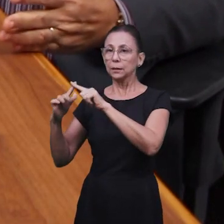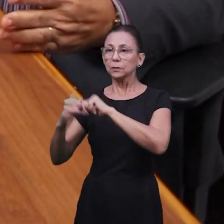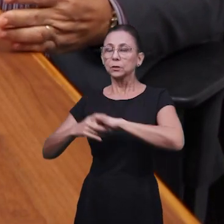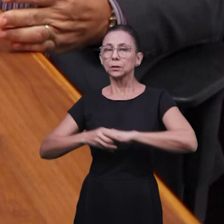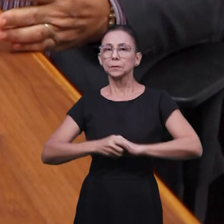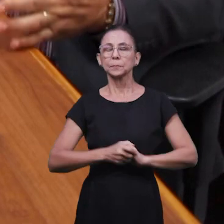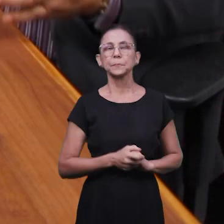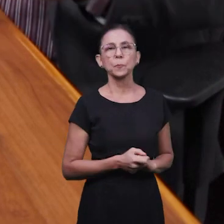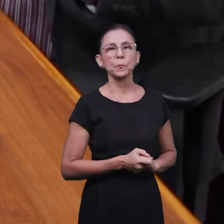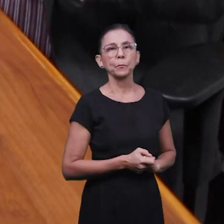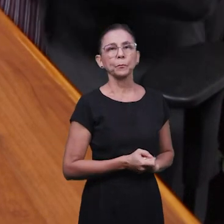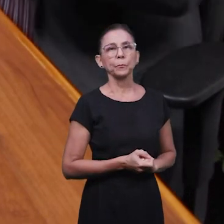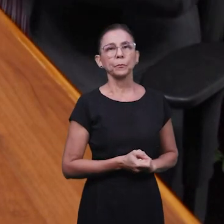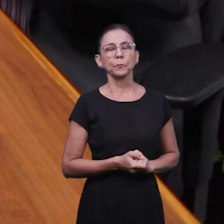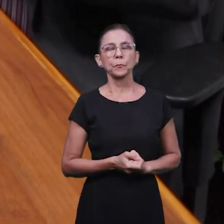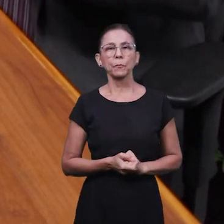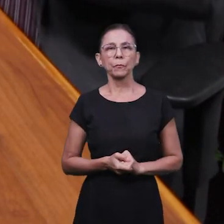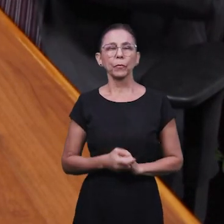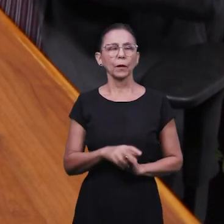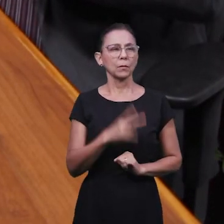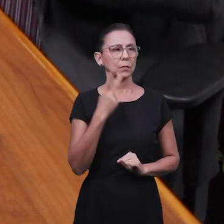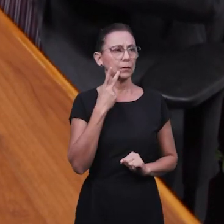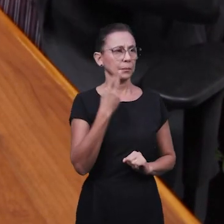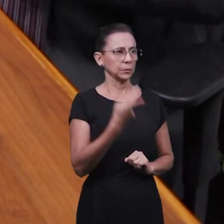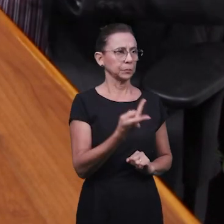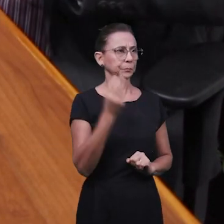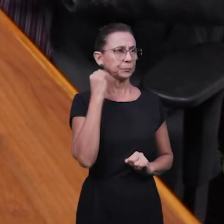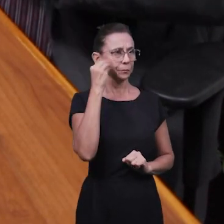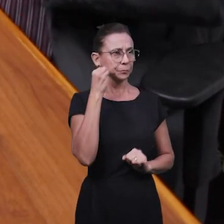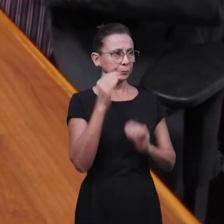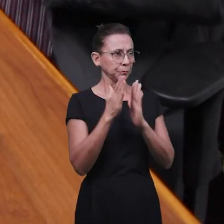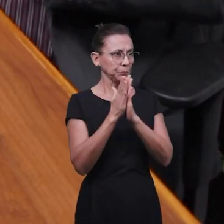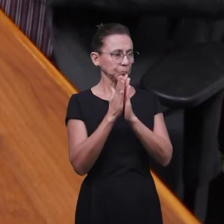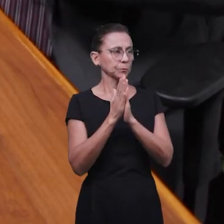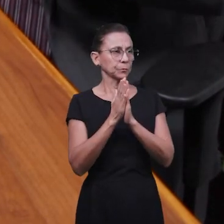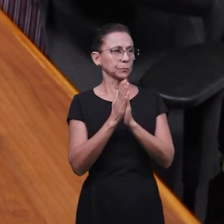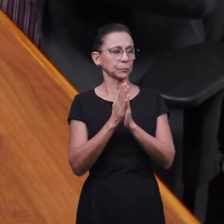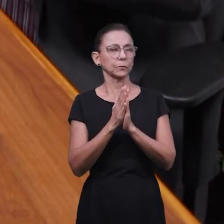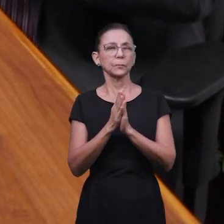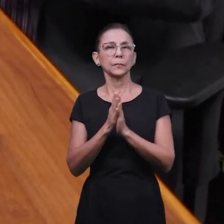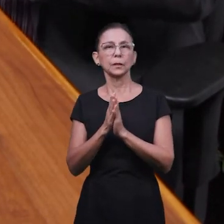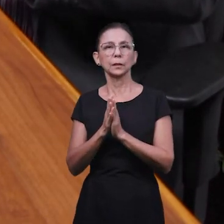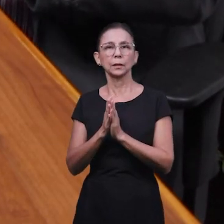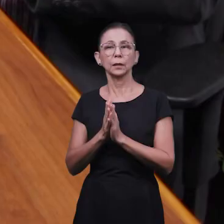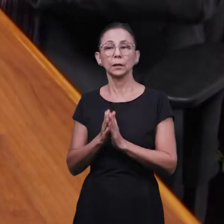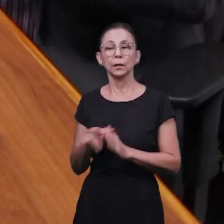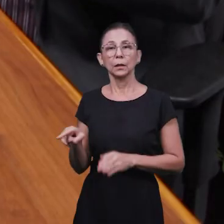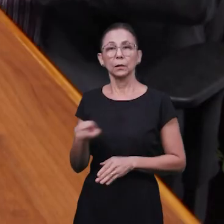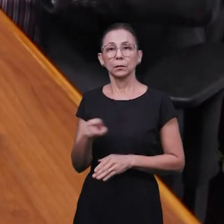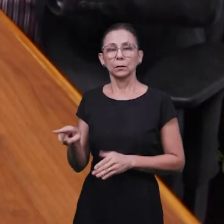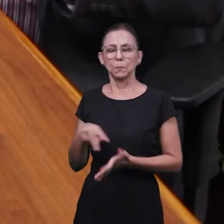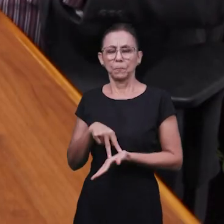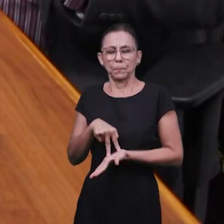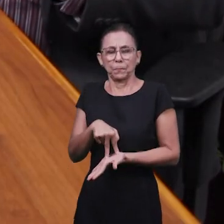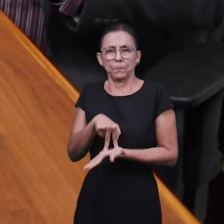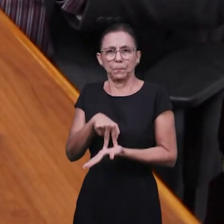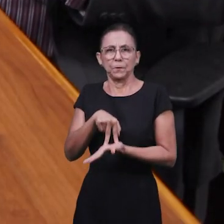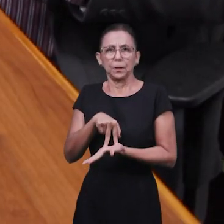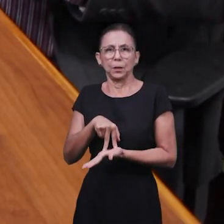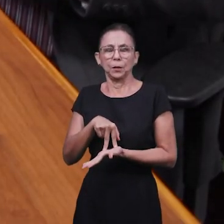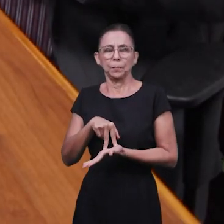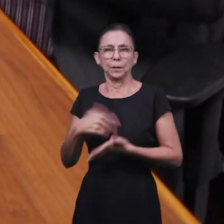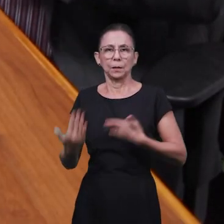nascedouro, tá? O que você disse, a experiência da oração foi o que manteve os nossos irmãos ali da igreja